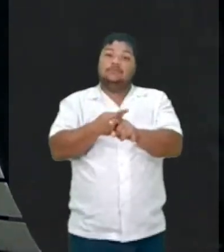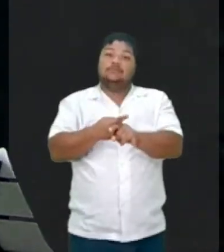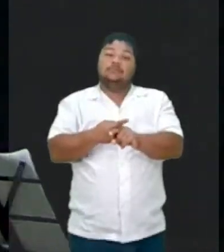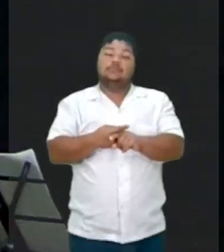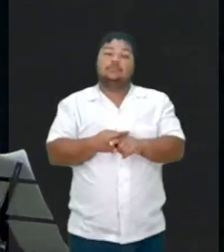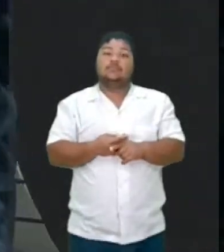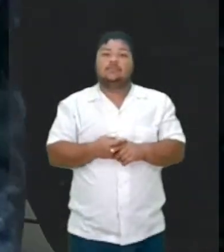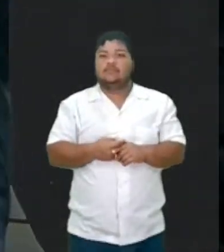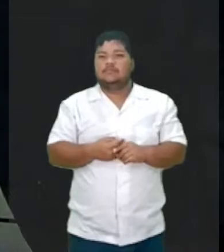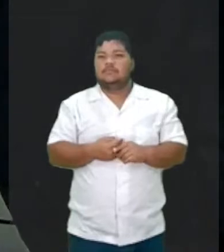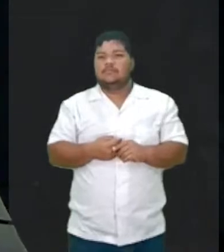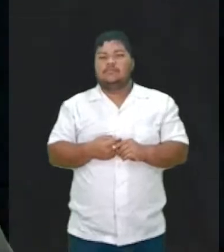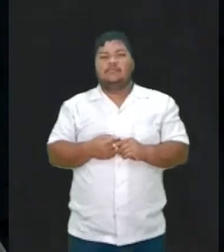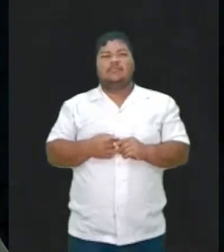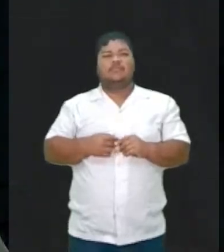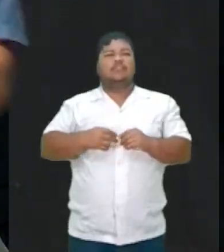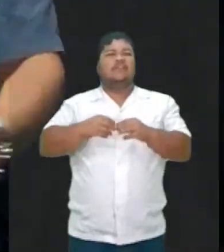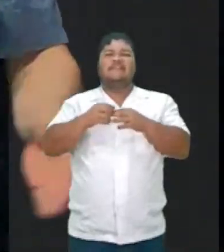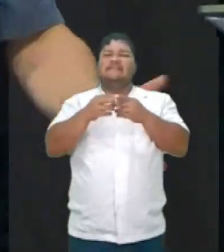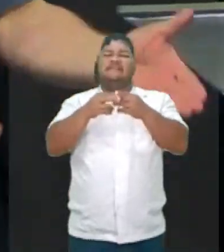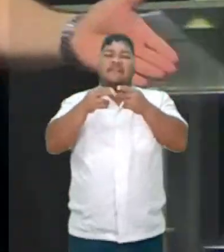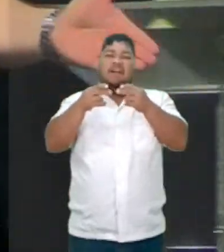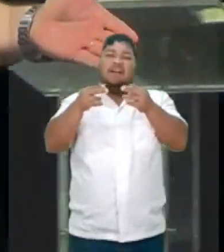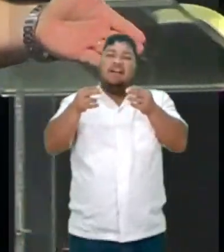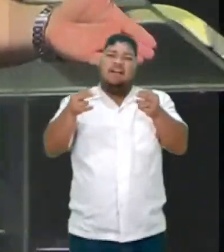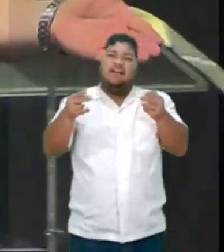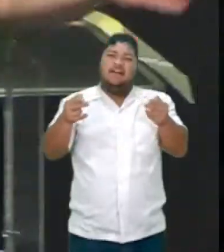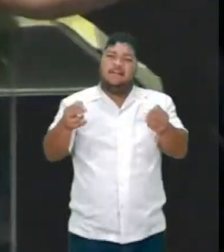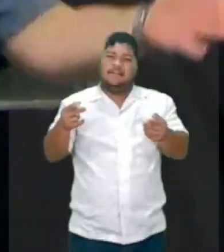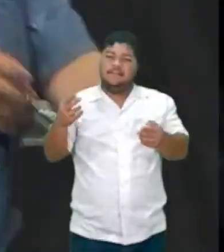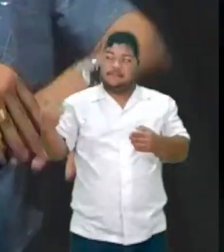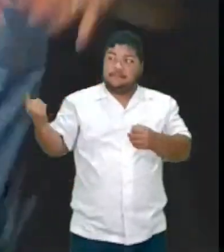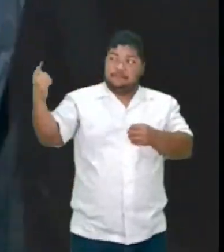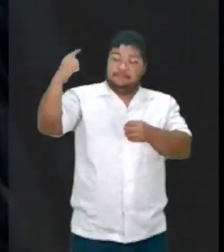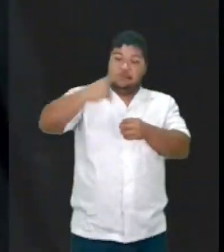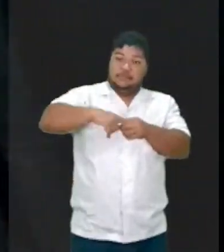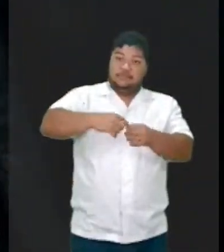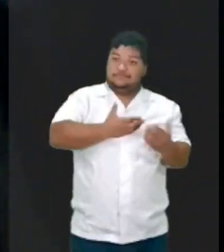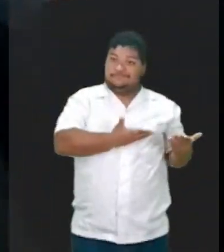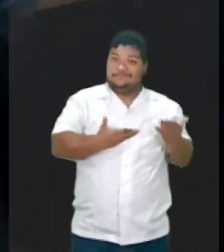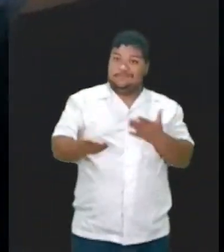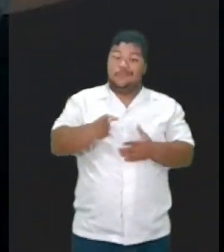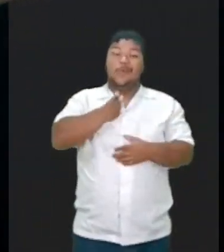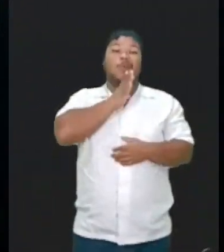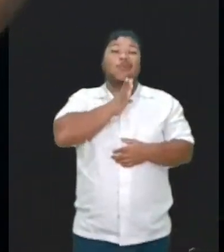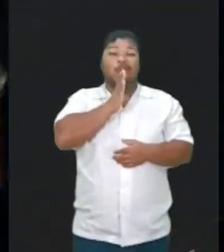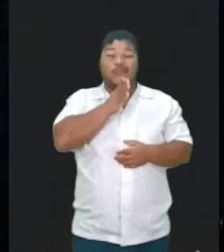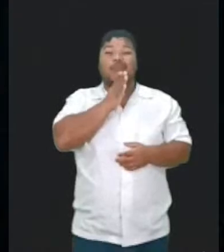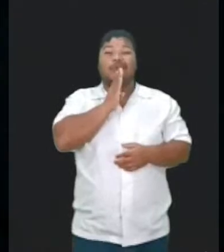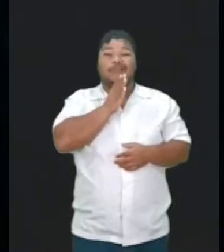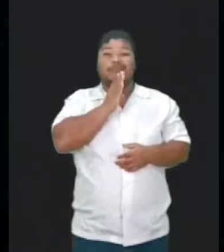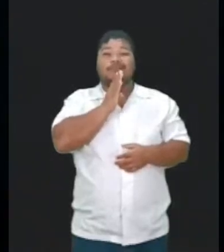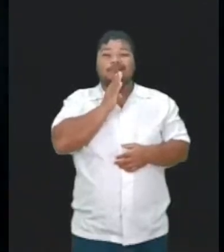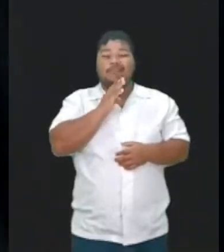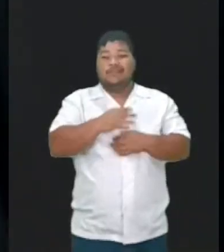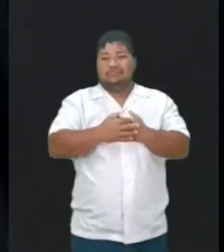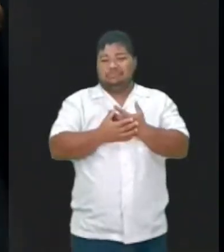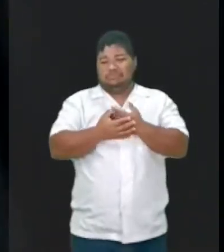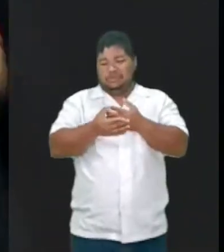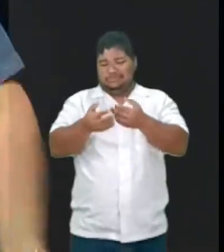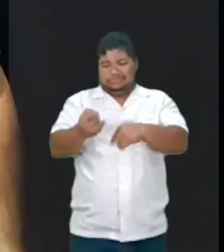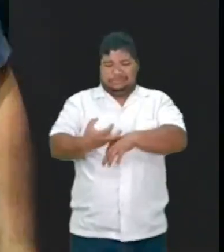comissão da nação da Babilônia veio visitar o rei Ezequias, porque ficou conhecido, não é? A doença que estava